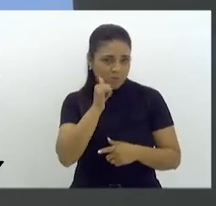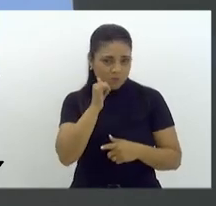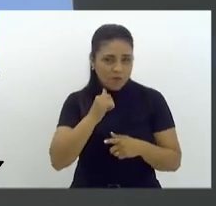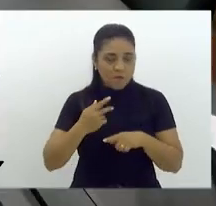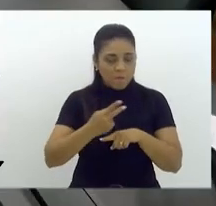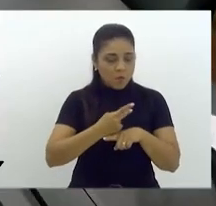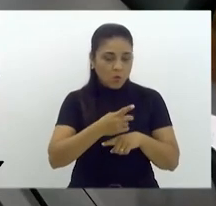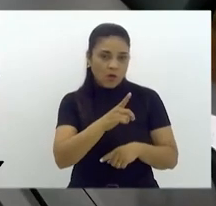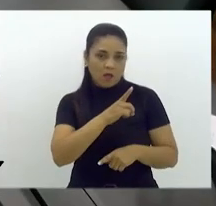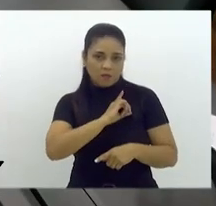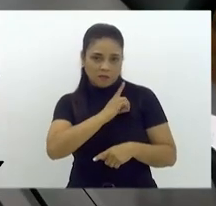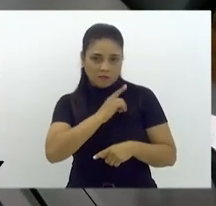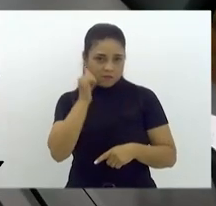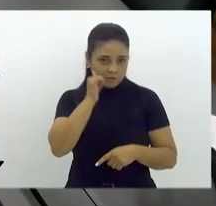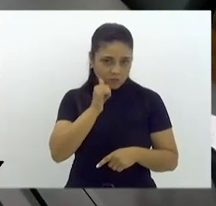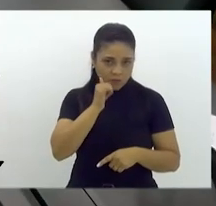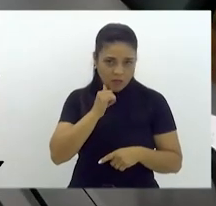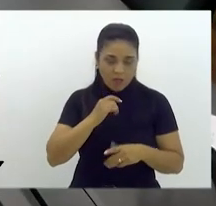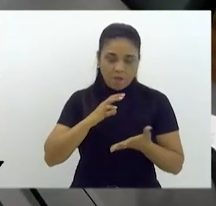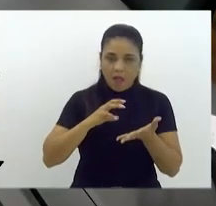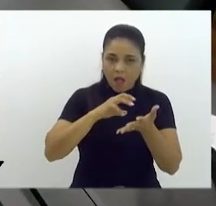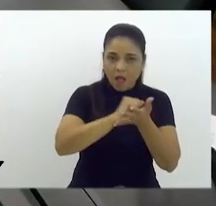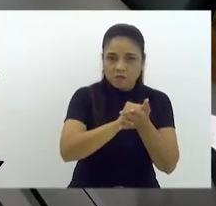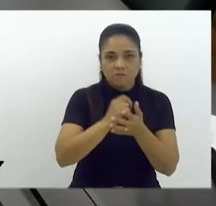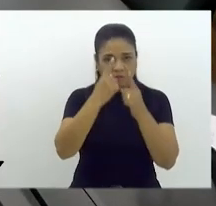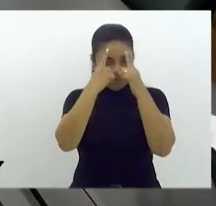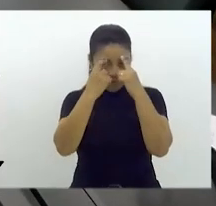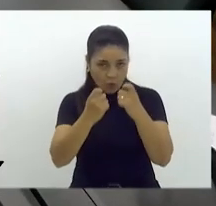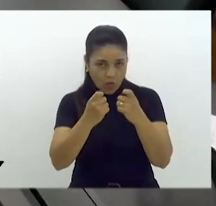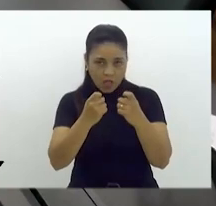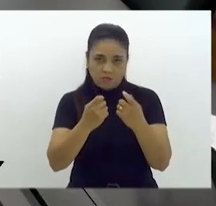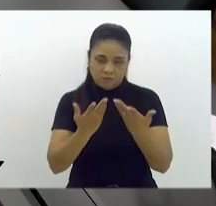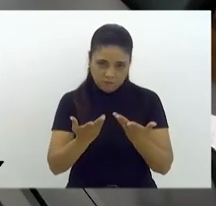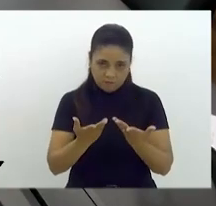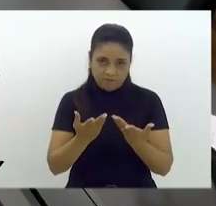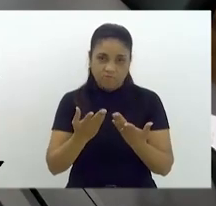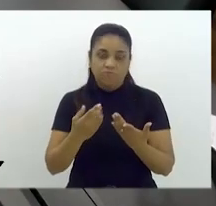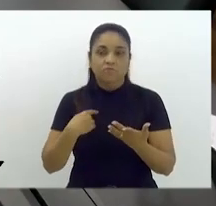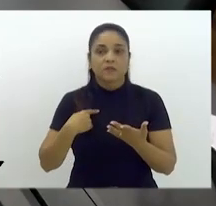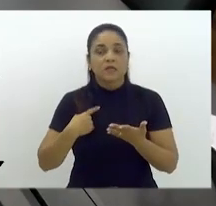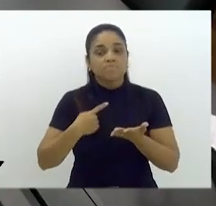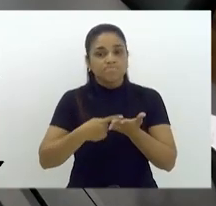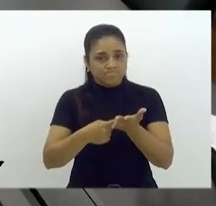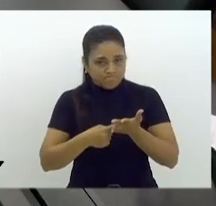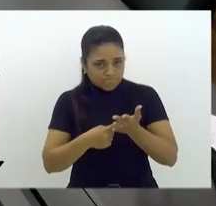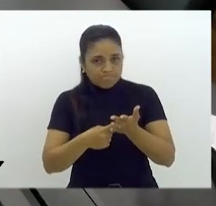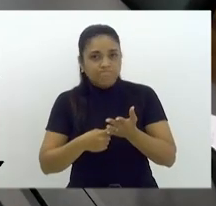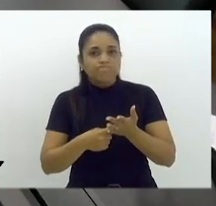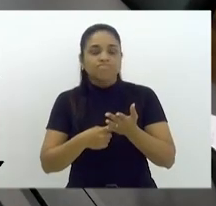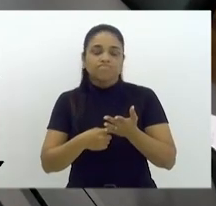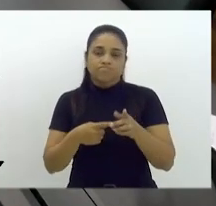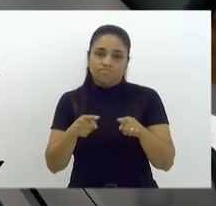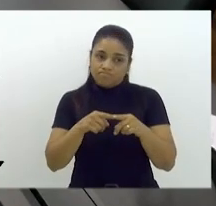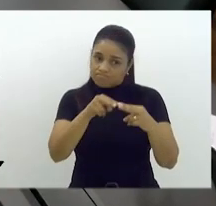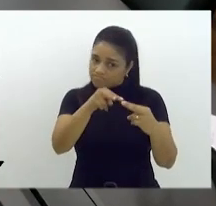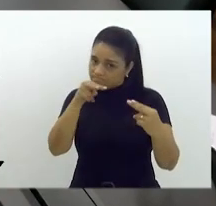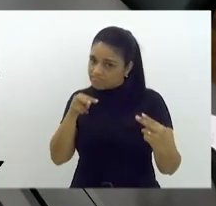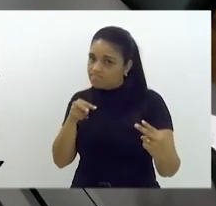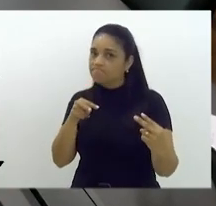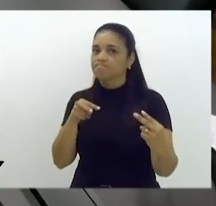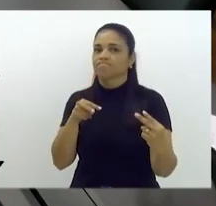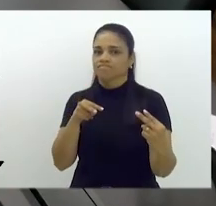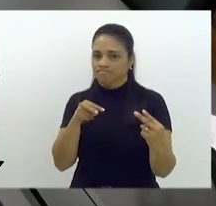registrar qualquer tipo de violência né E aí não deixa de ser isso se cumpre também com a violência e-mail digital né em meio